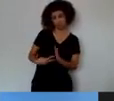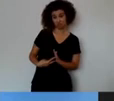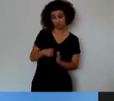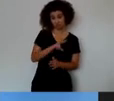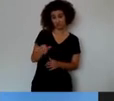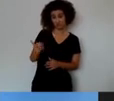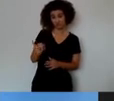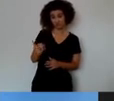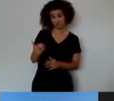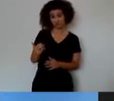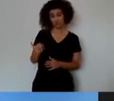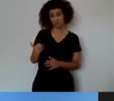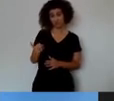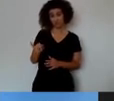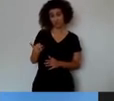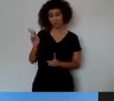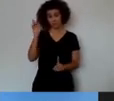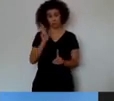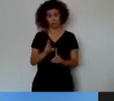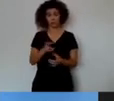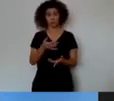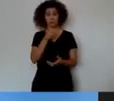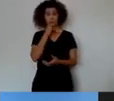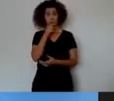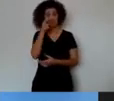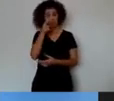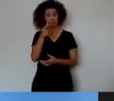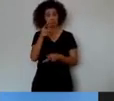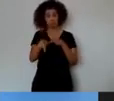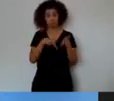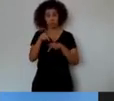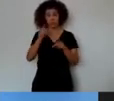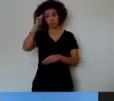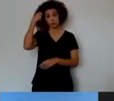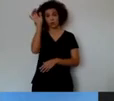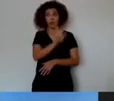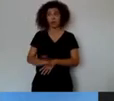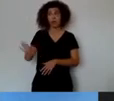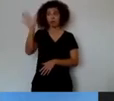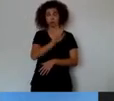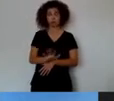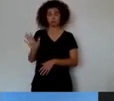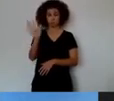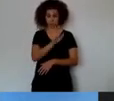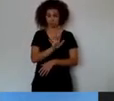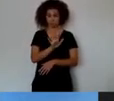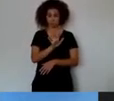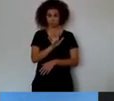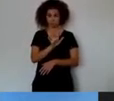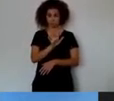realmente assim, representando os interesses, por exemplo, da população negra? Então a gente precisa talvez pensar, né? Precisa de